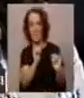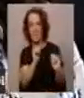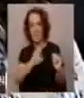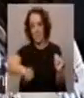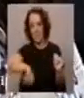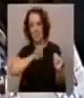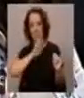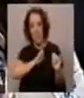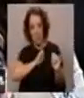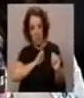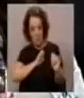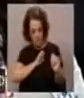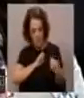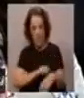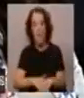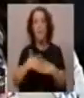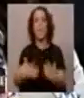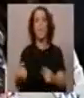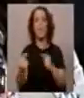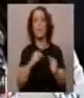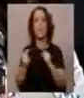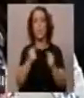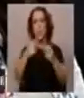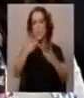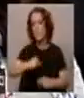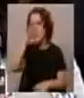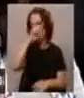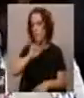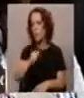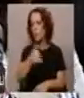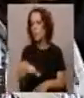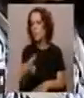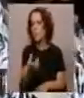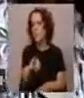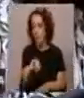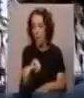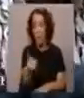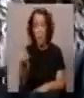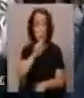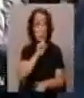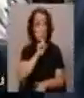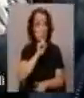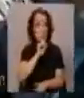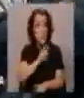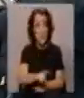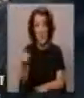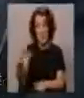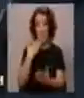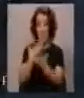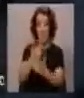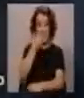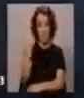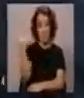da Guarda e estamos a discutir o orçamento geral do Estado para 2019 e bastava 5% do que é entregue aos privados a nível da